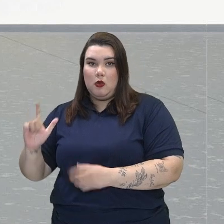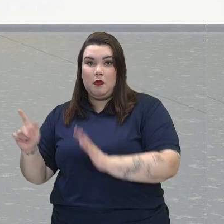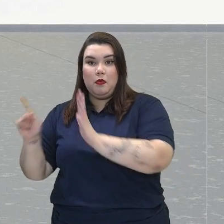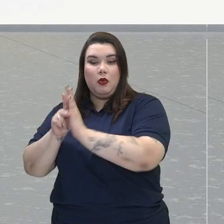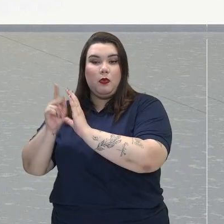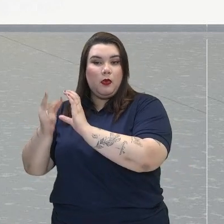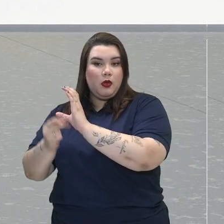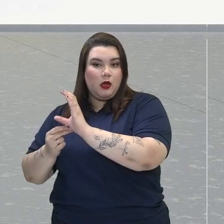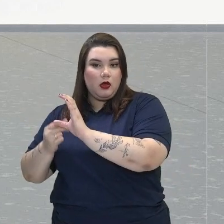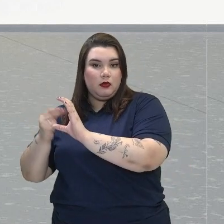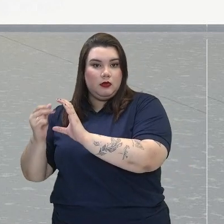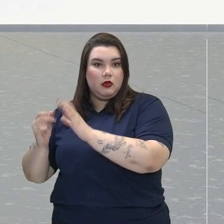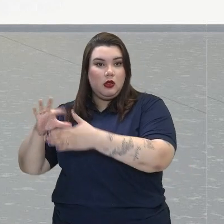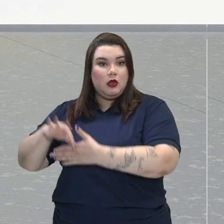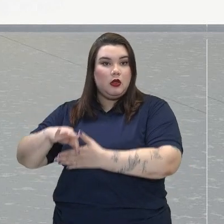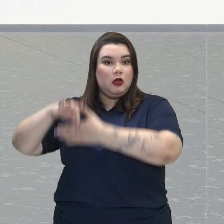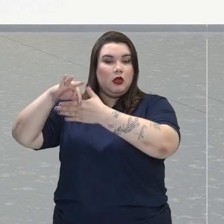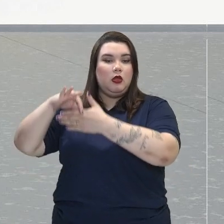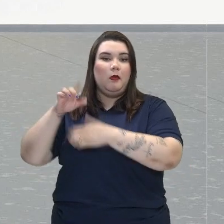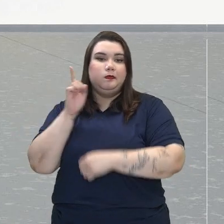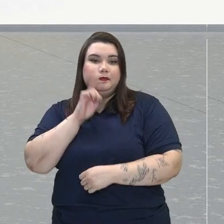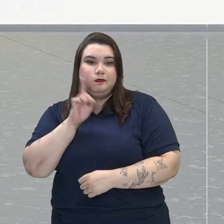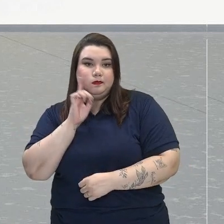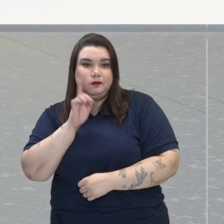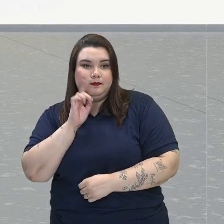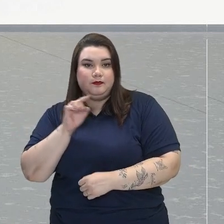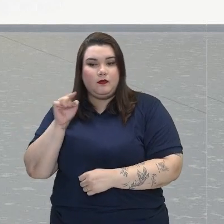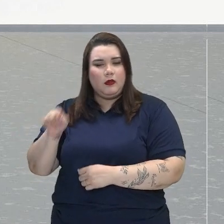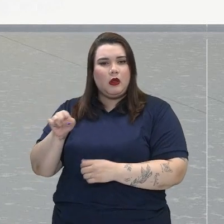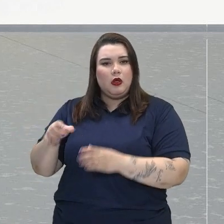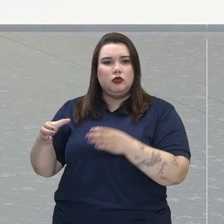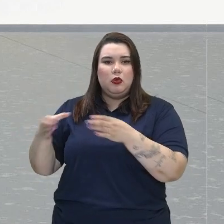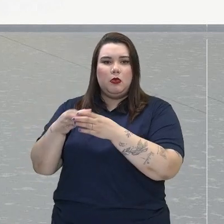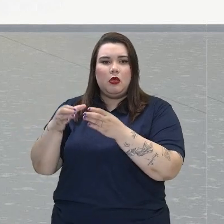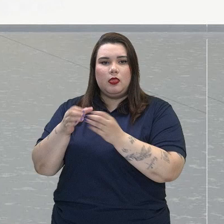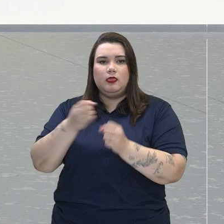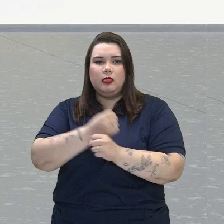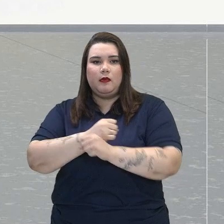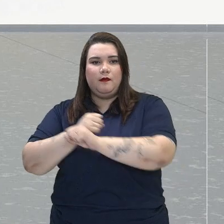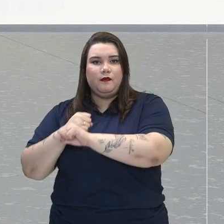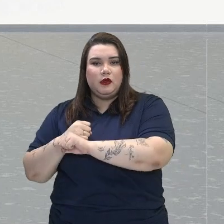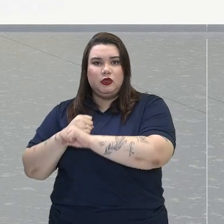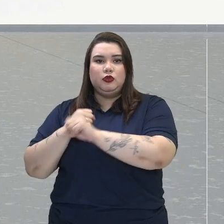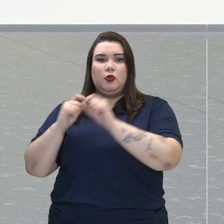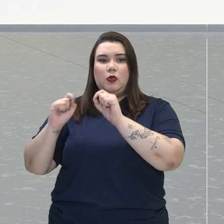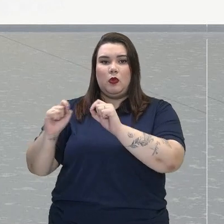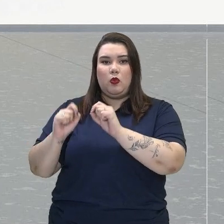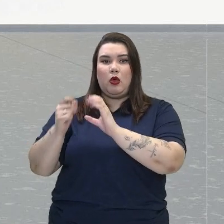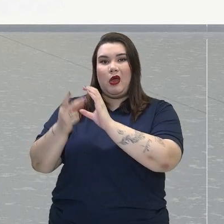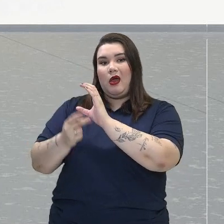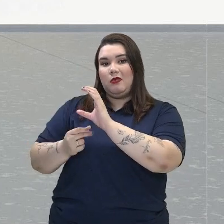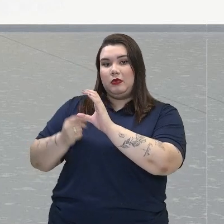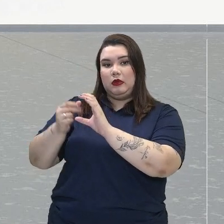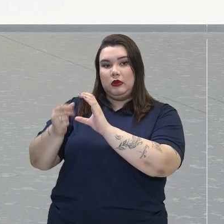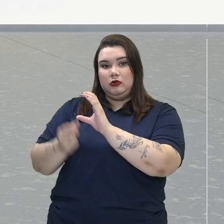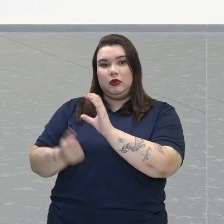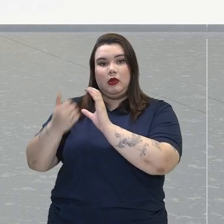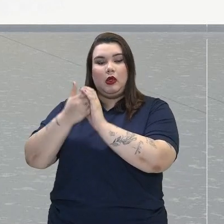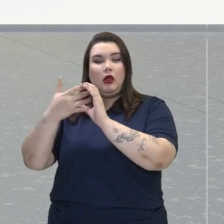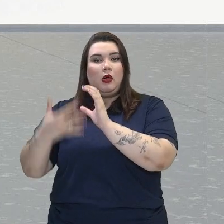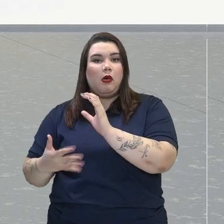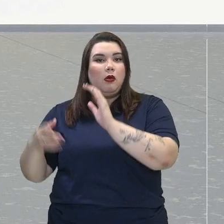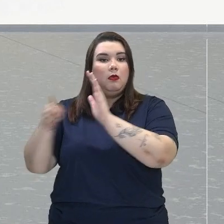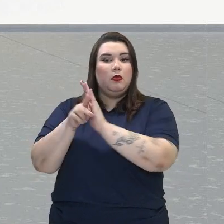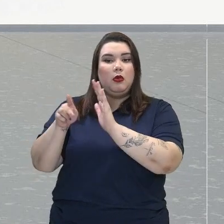capitalista, liderado pelos Estados Unidos. Esse bloco defendia o modelo capitalista,